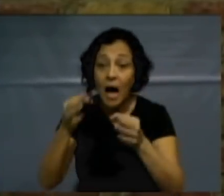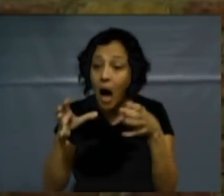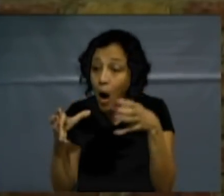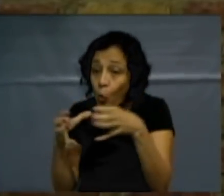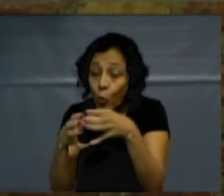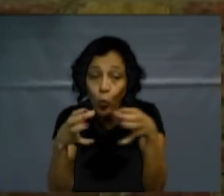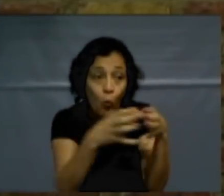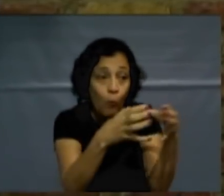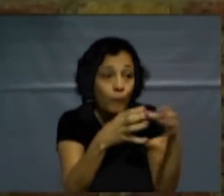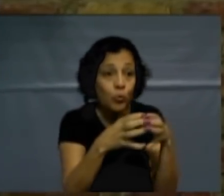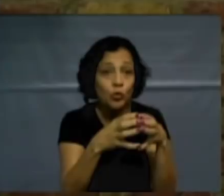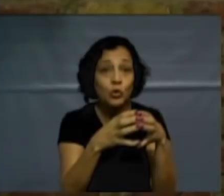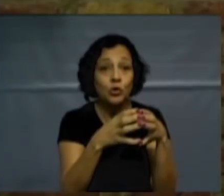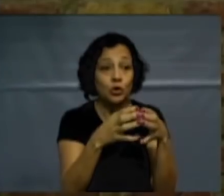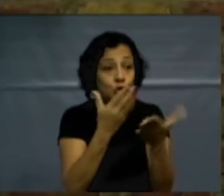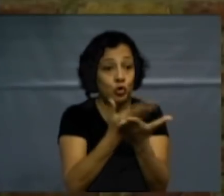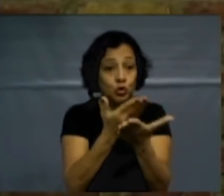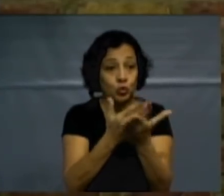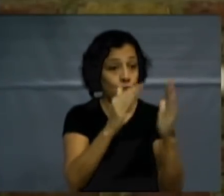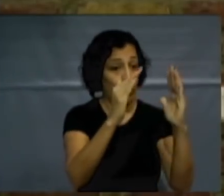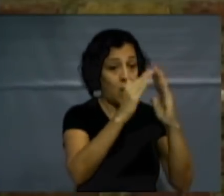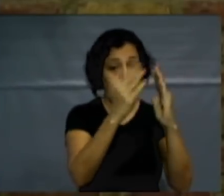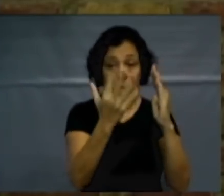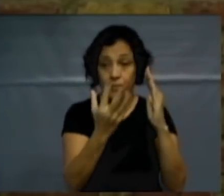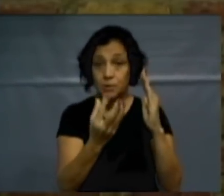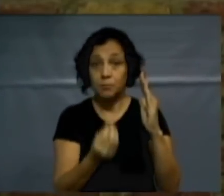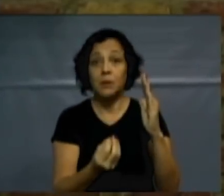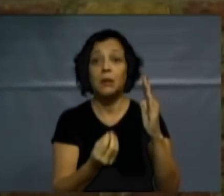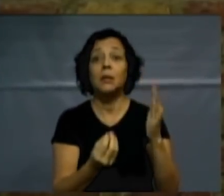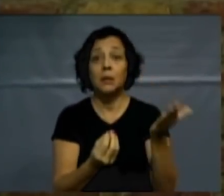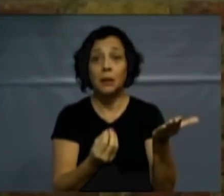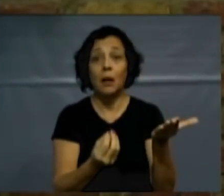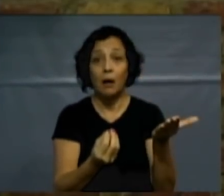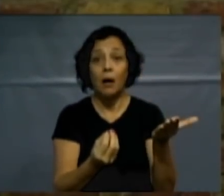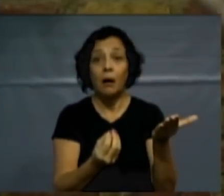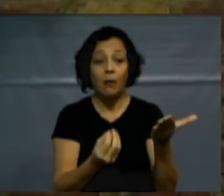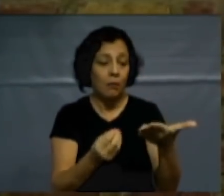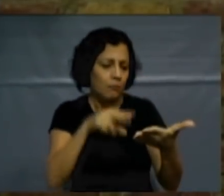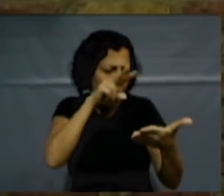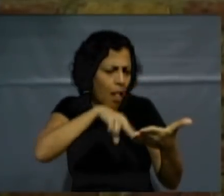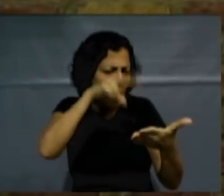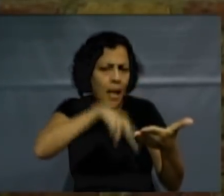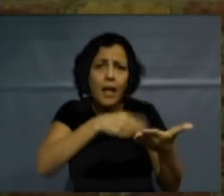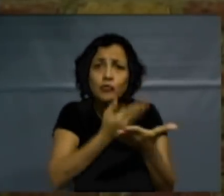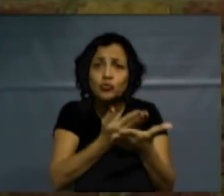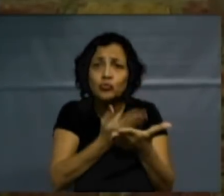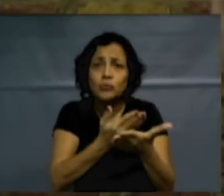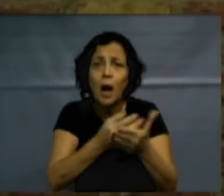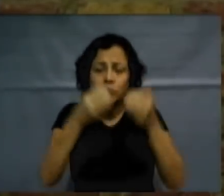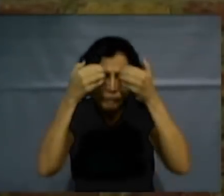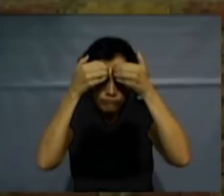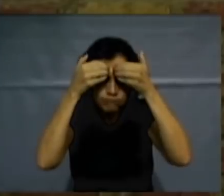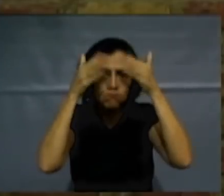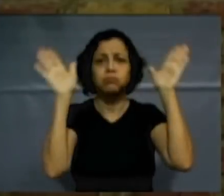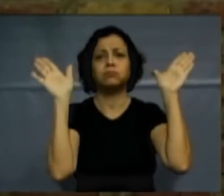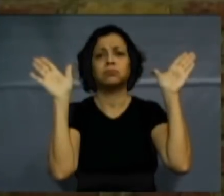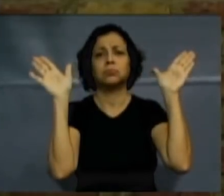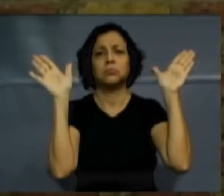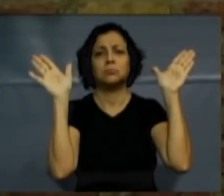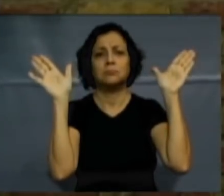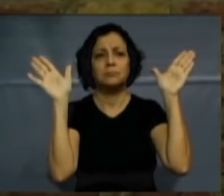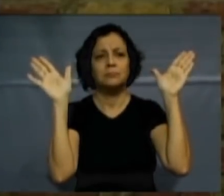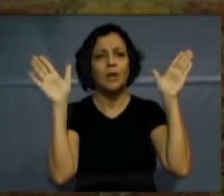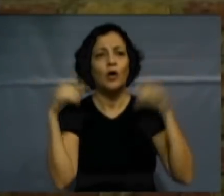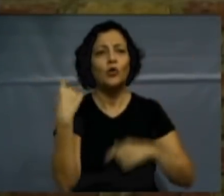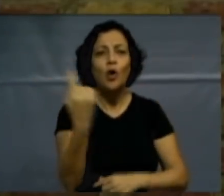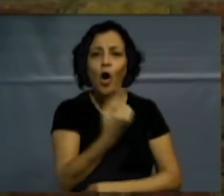casa espírita, levar os livros da biblioteca para casa aqui, como minha irmã está fazendo, porque isso vai abrir a nossa mente.